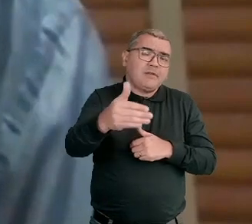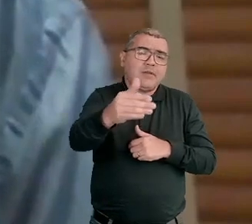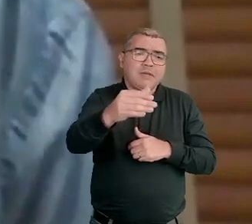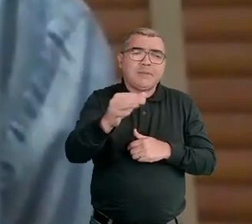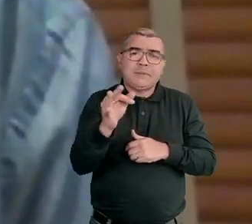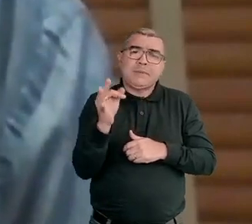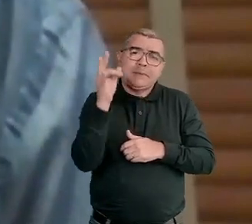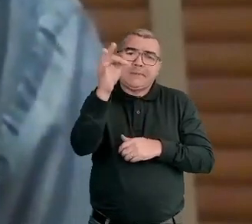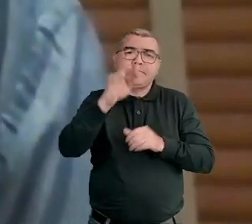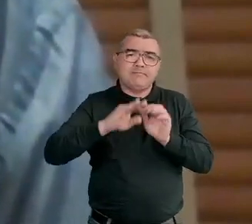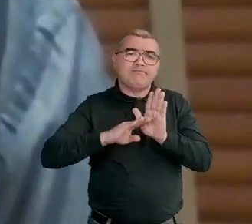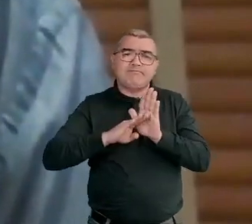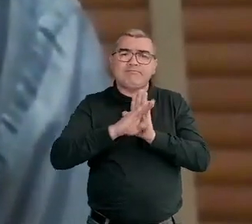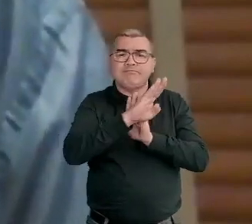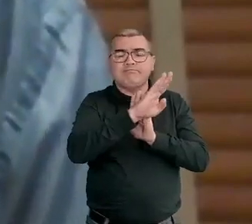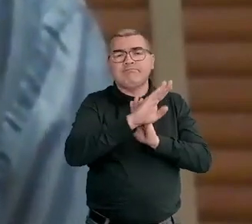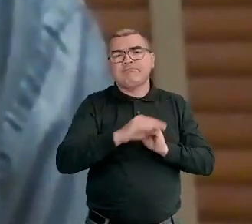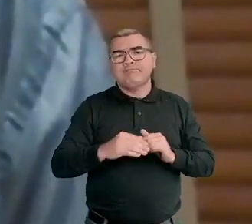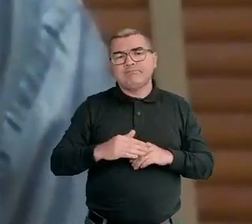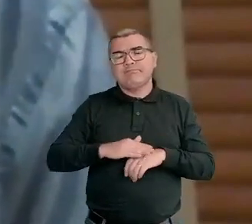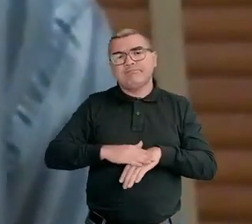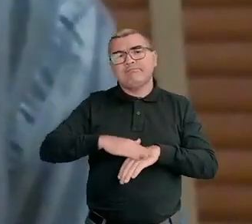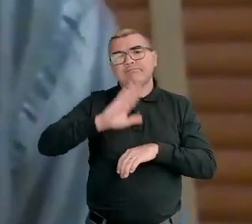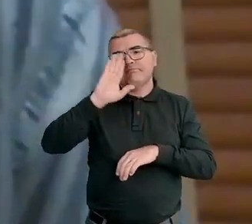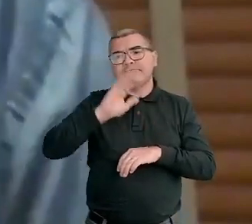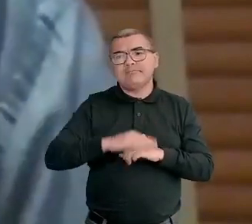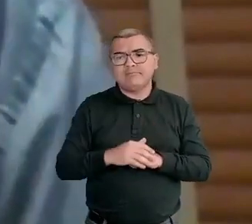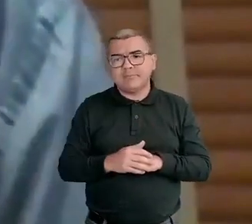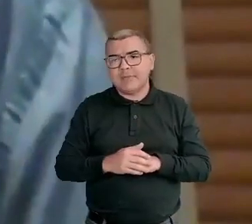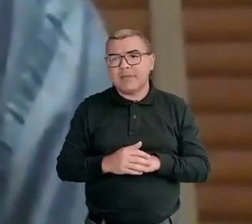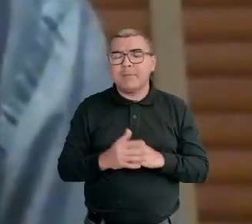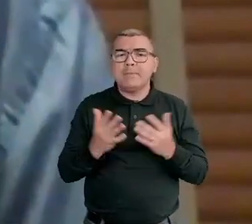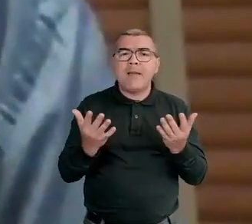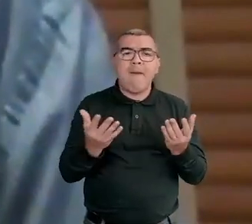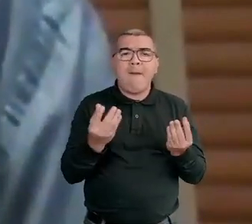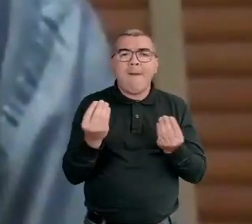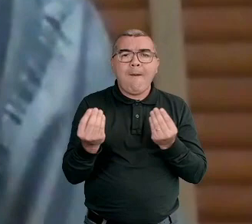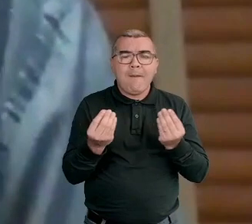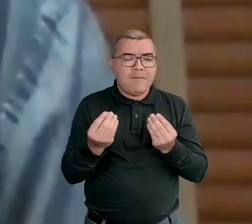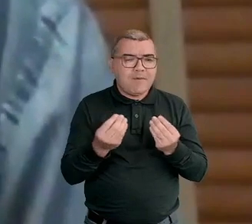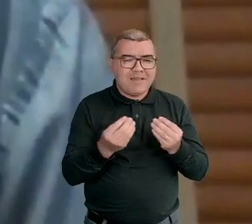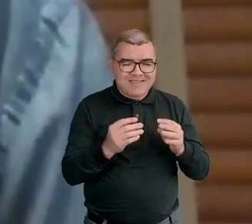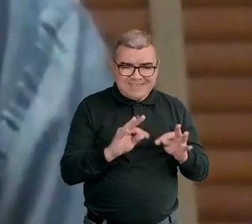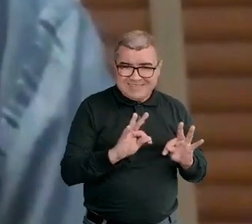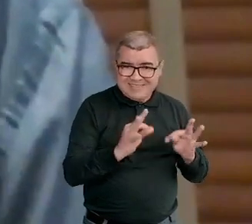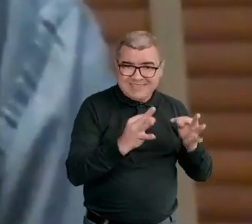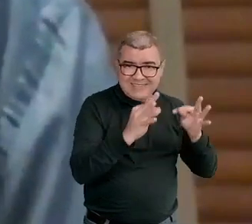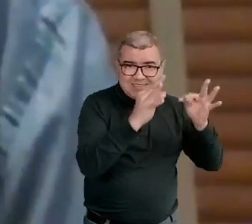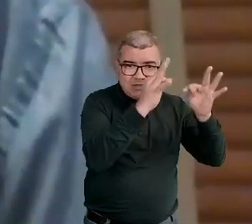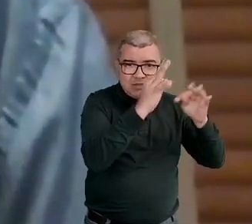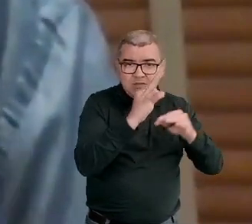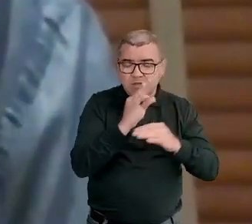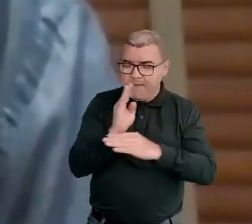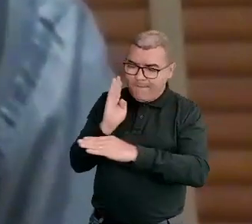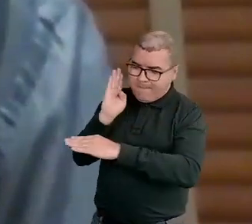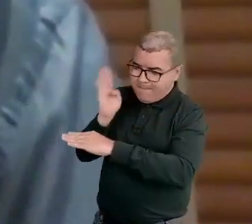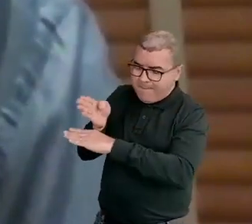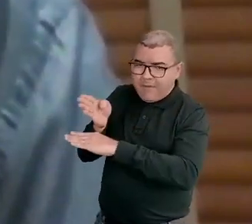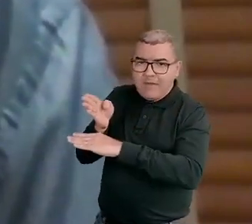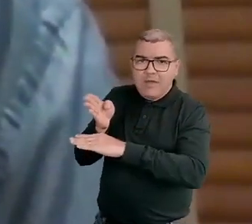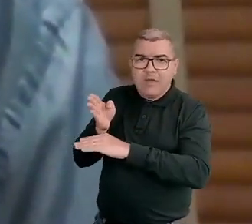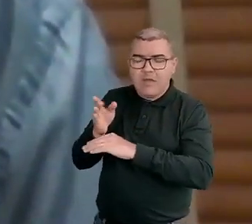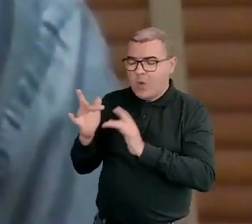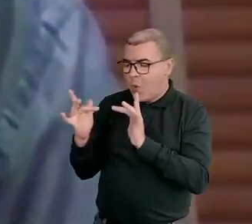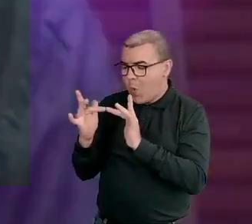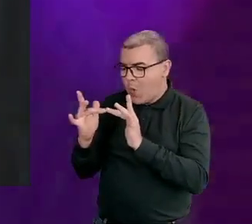tônica na prática do dia a dia, né? Não tem jeito. Mas não vai conseguir jamais suprir a necessidade